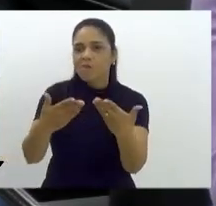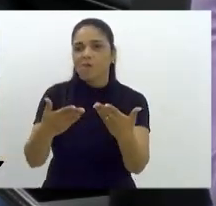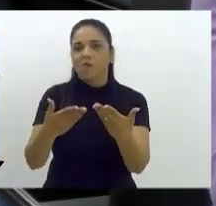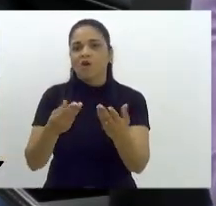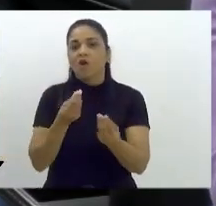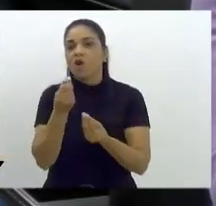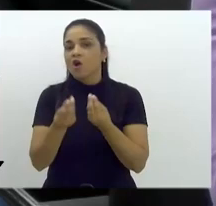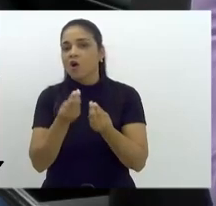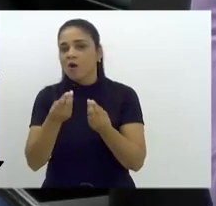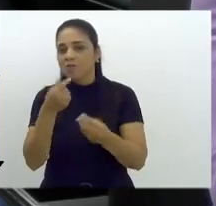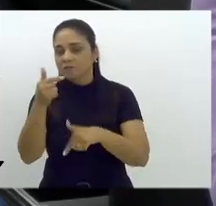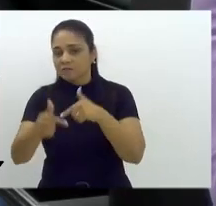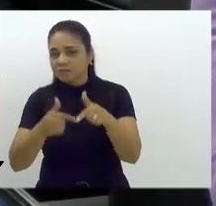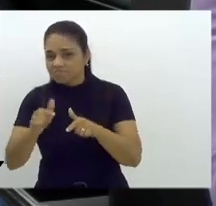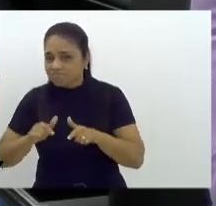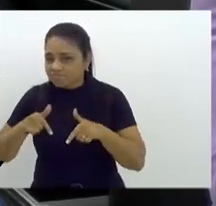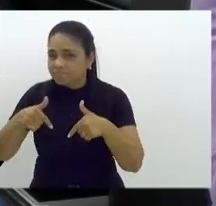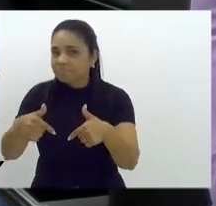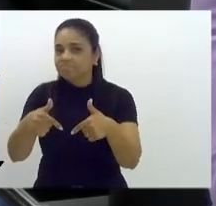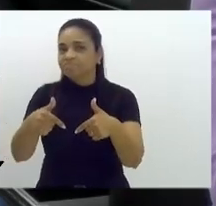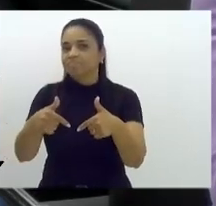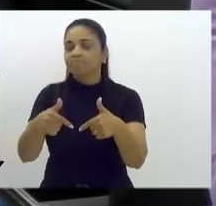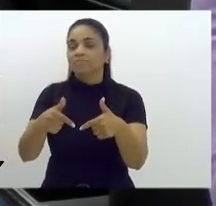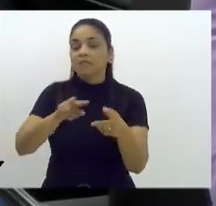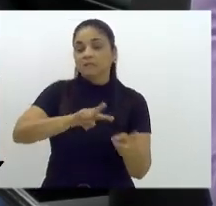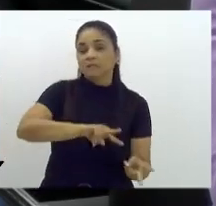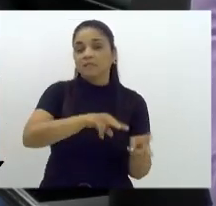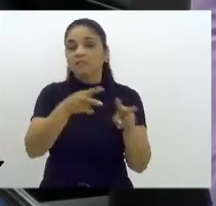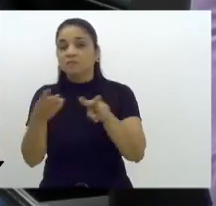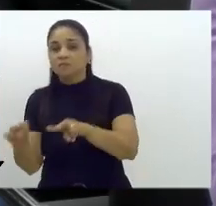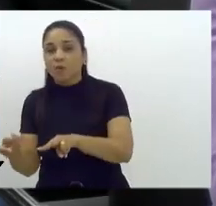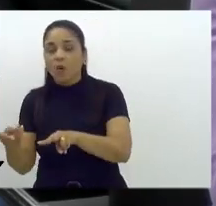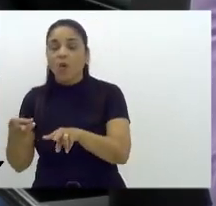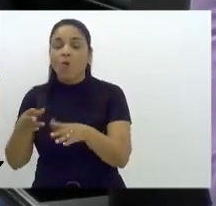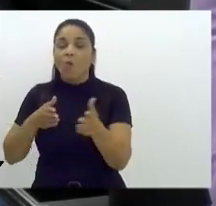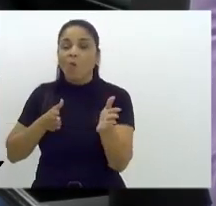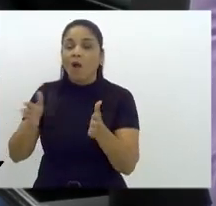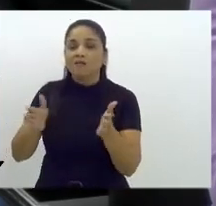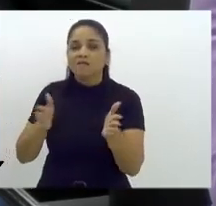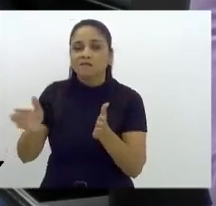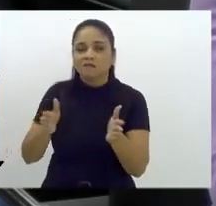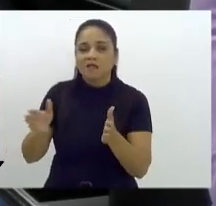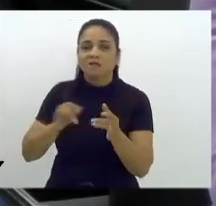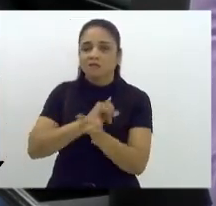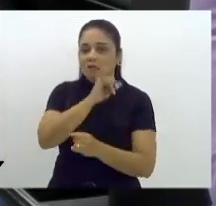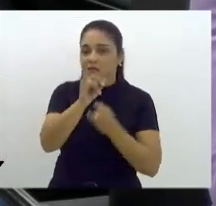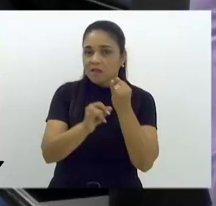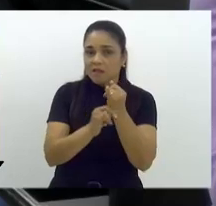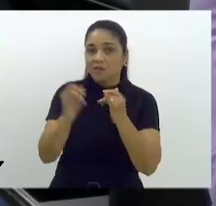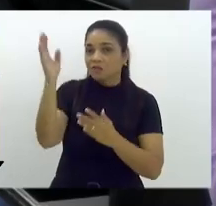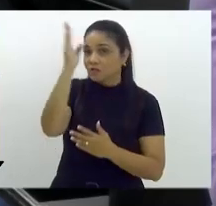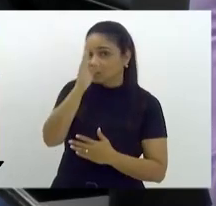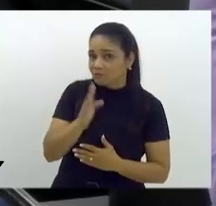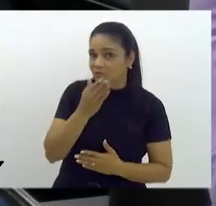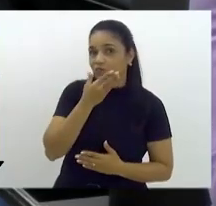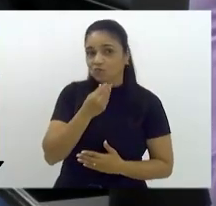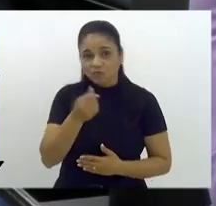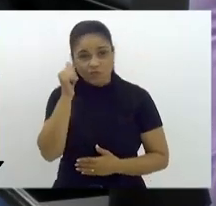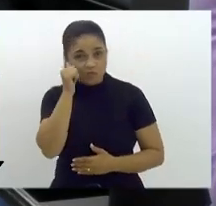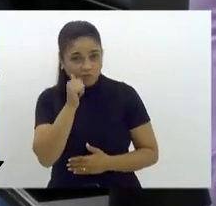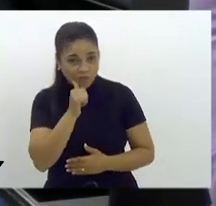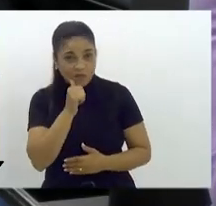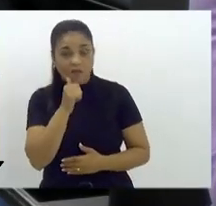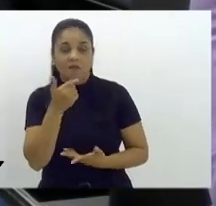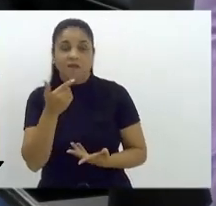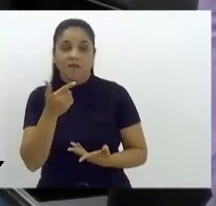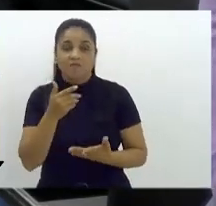procedimento para que a gente consiga transpor a realidade de acesso à internet do brasileiro e da brasileira que é